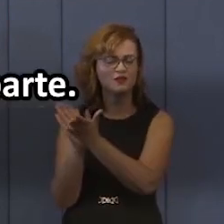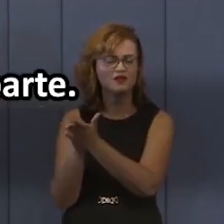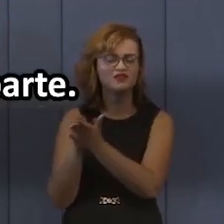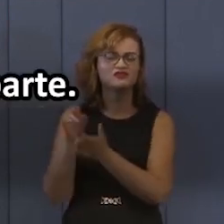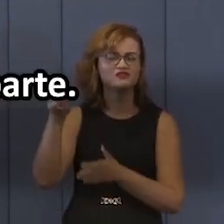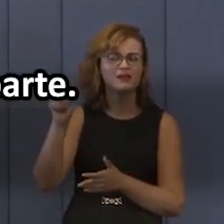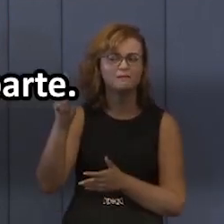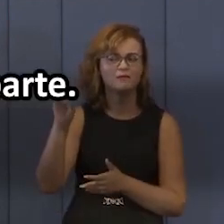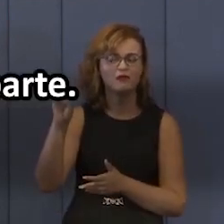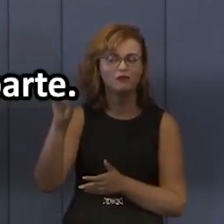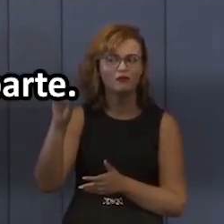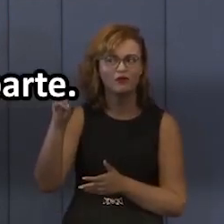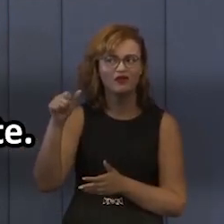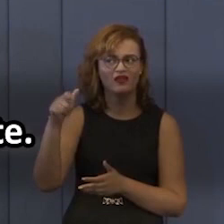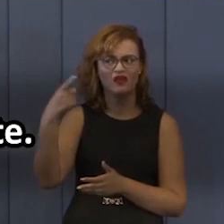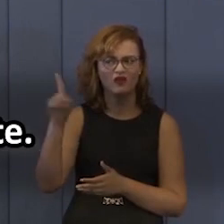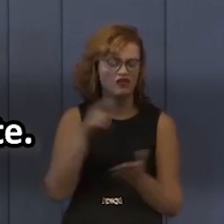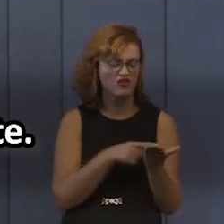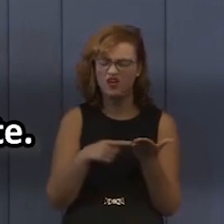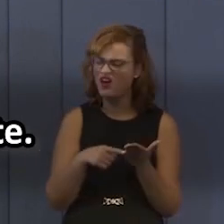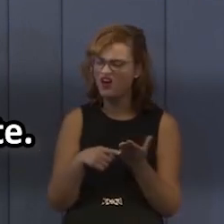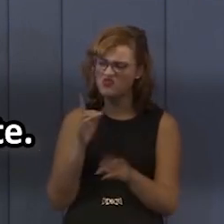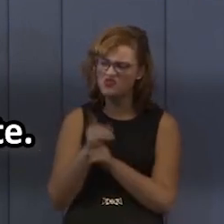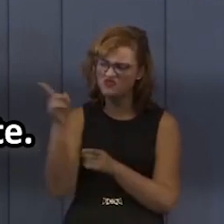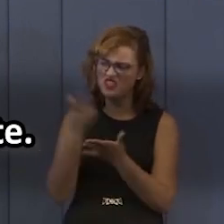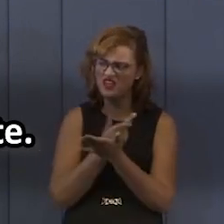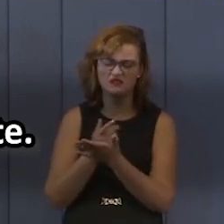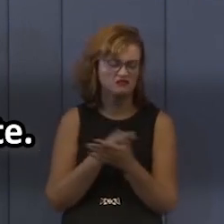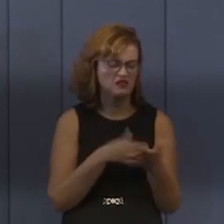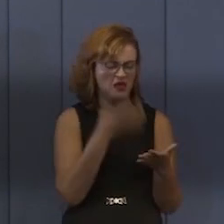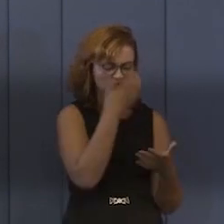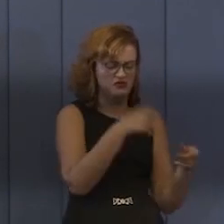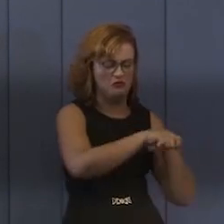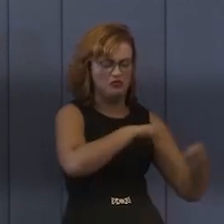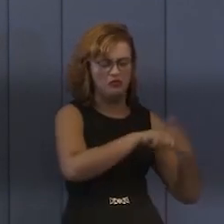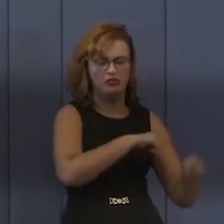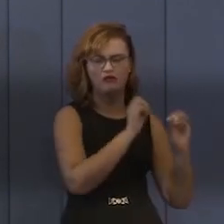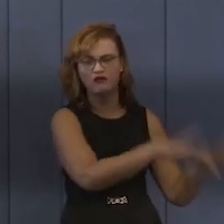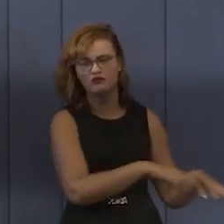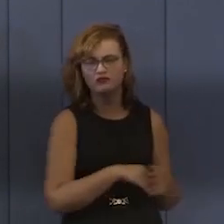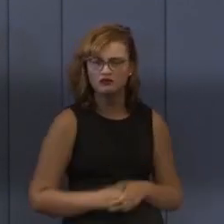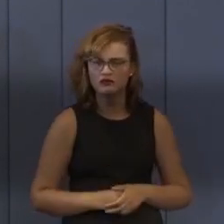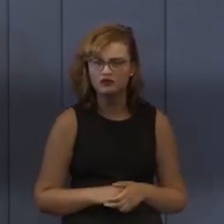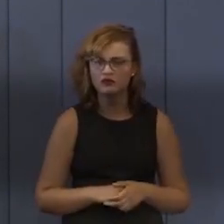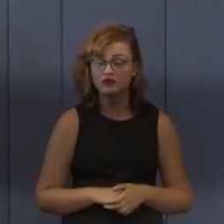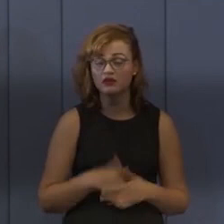Teria feito uma dedicatória a Napoleão Bonaparte, fica a pé da vida, rabisca a dedicatória, etc. A terceira sinfonia se chama Heroica.